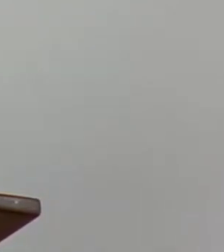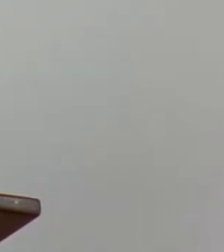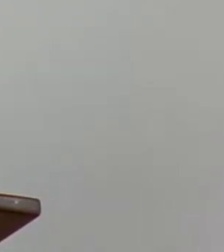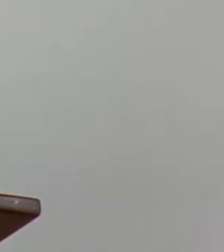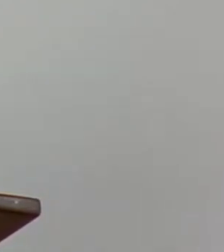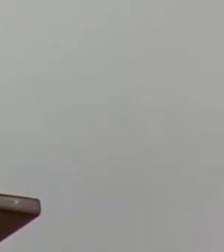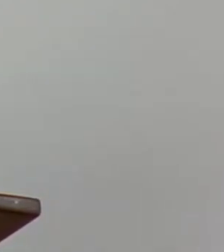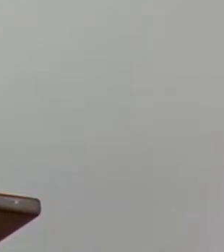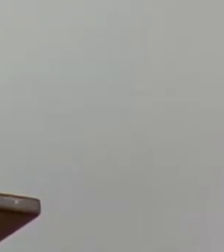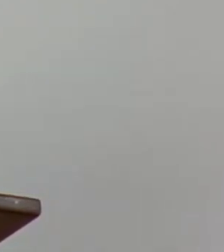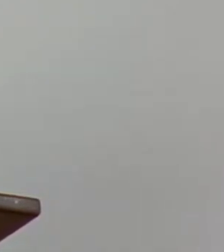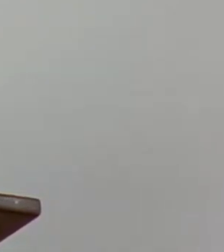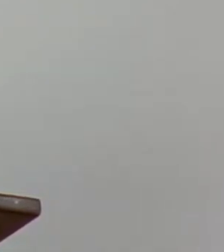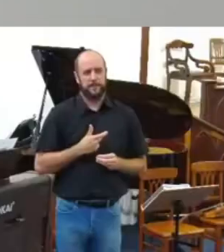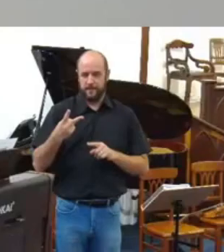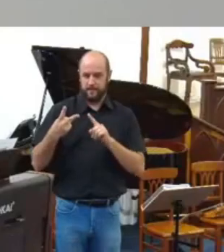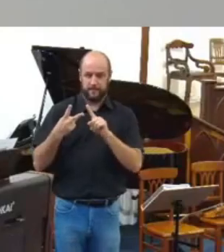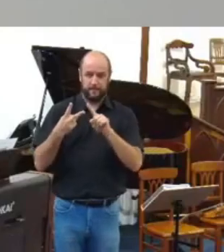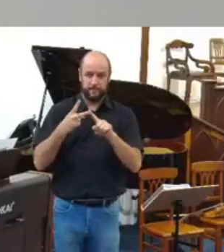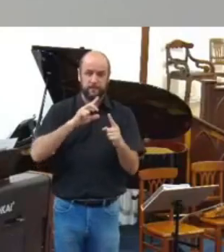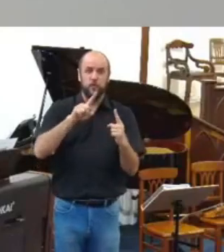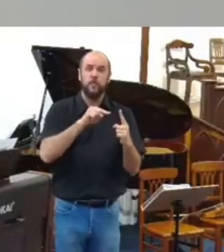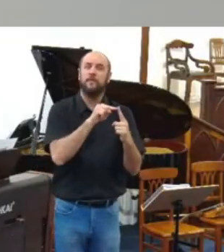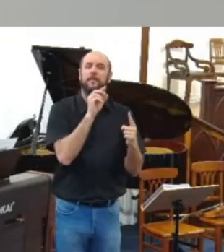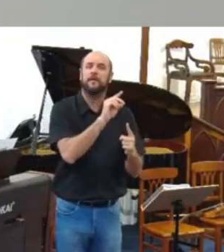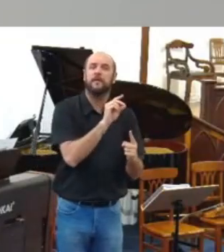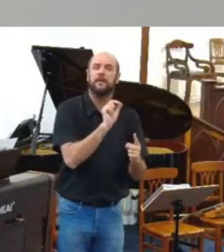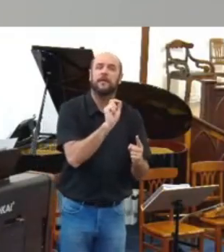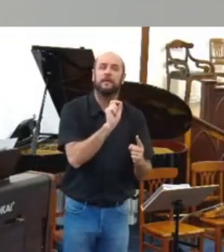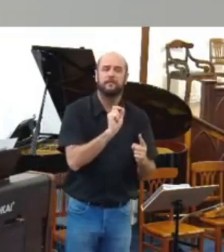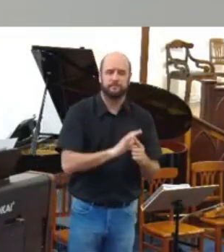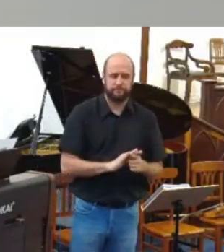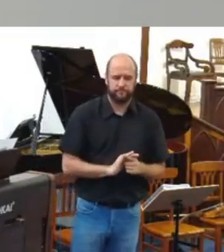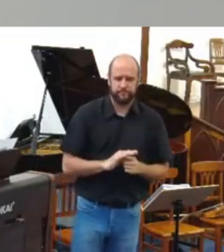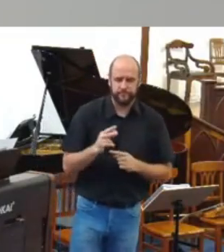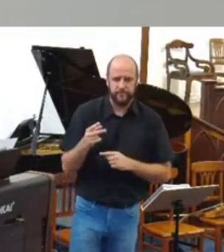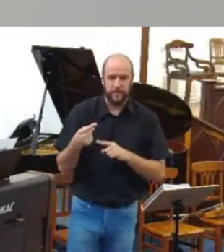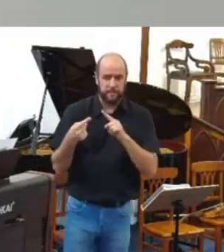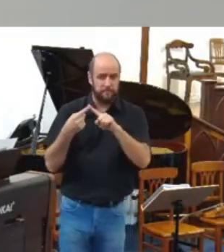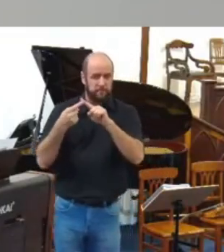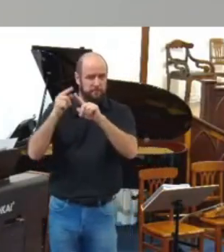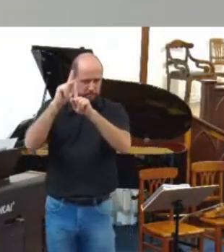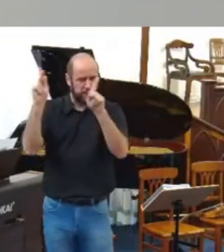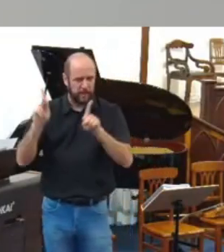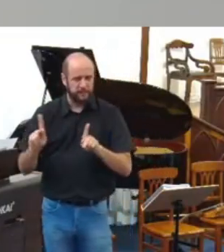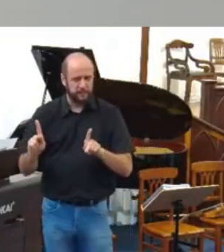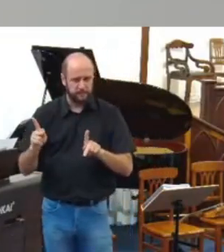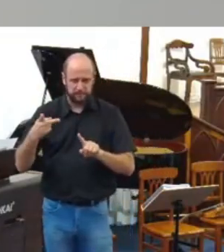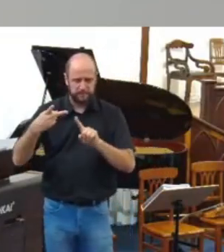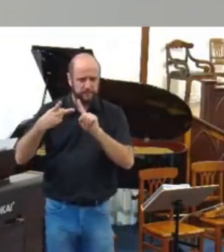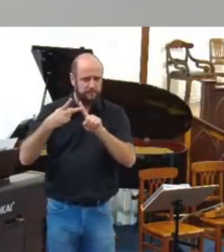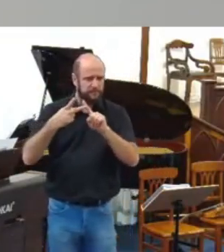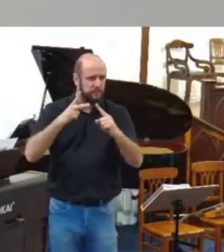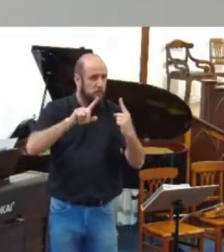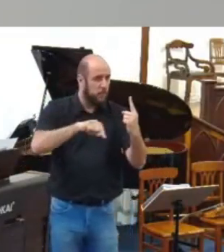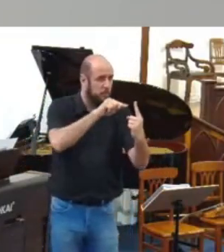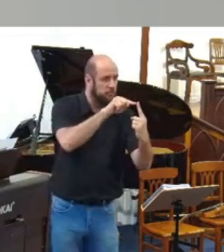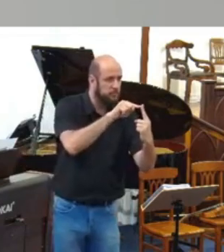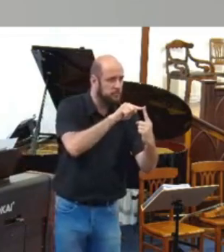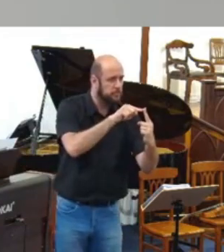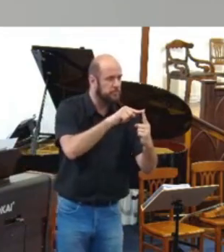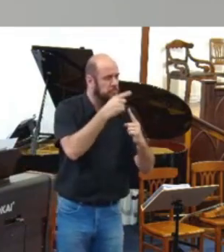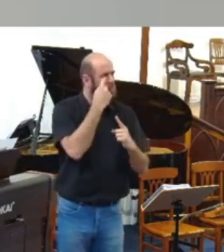ponto, esse é o propósito. A paz nos leva a um propósito. E nós poderíamos nos perguntar, qual será que é o